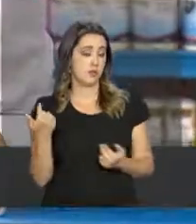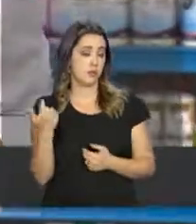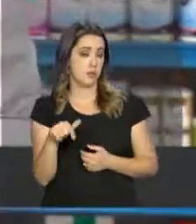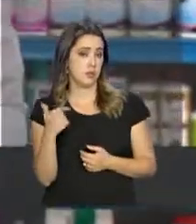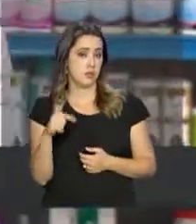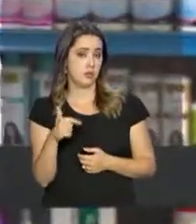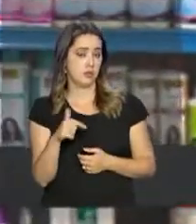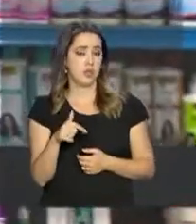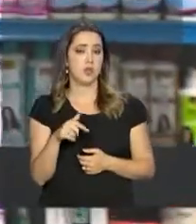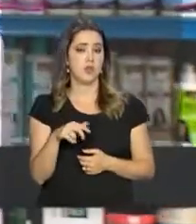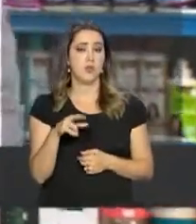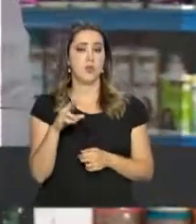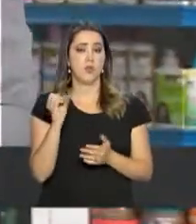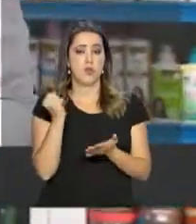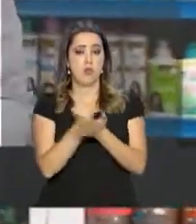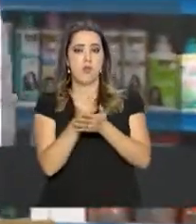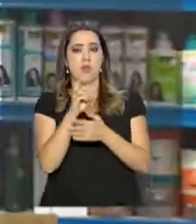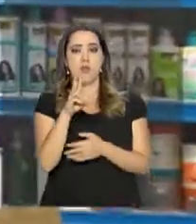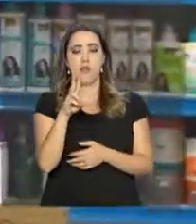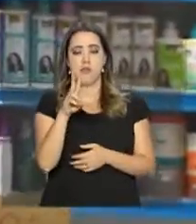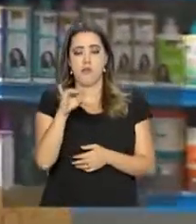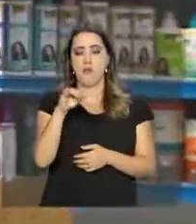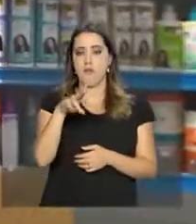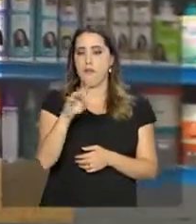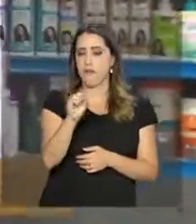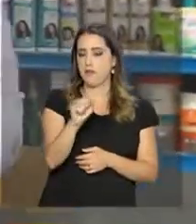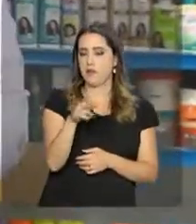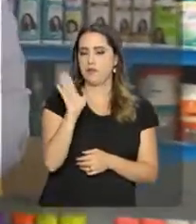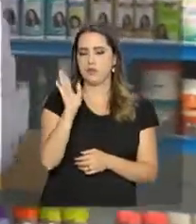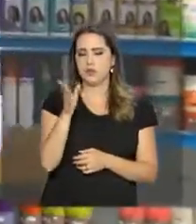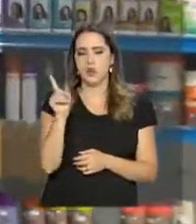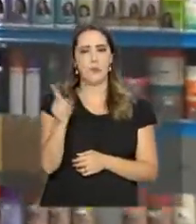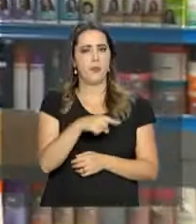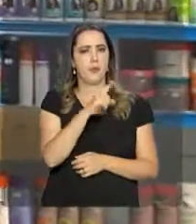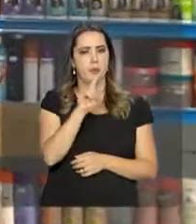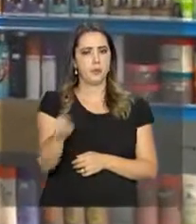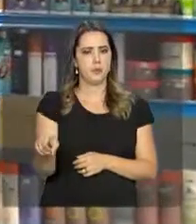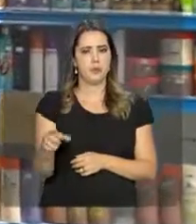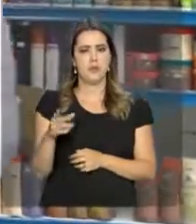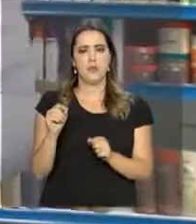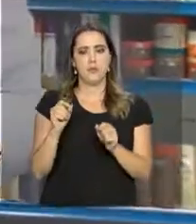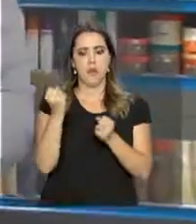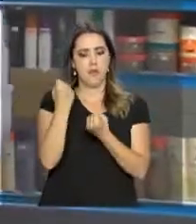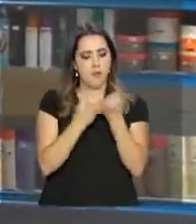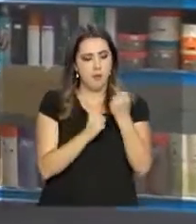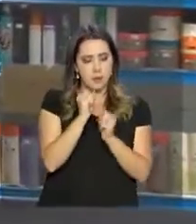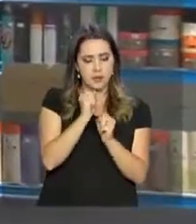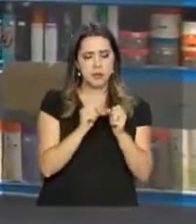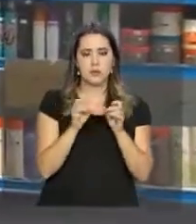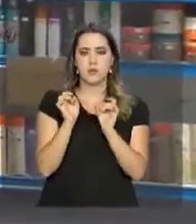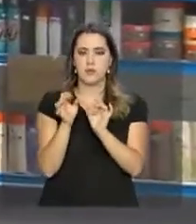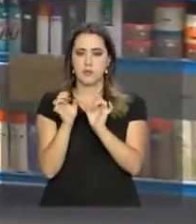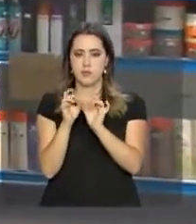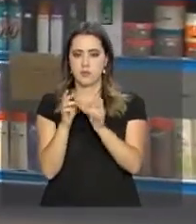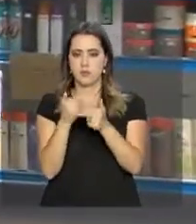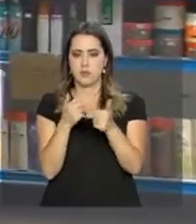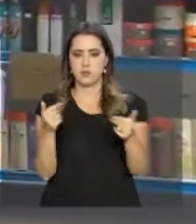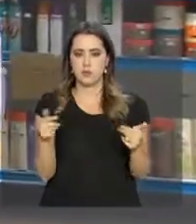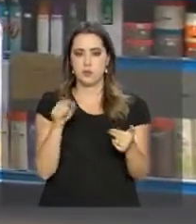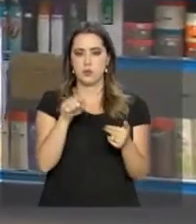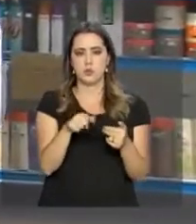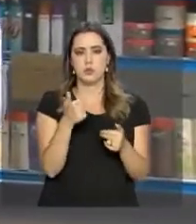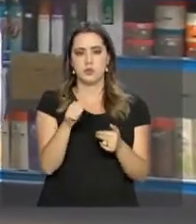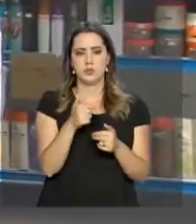considerados irregulares e recentemente a anvisa proibiu a fabricação ea comercialização de alguns cosméticos